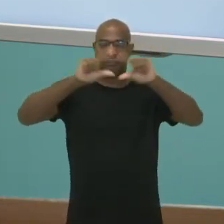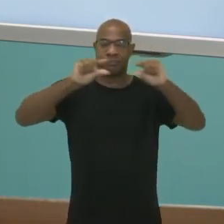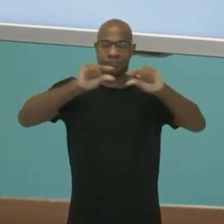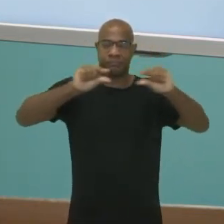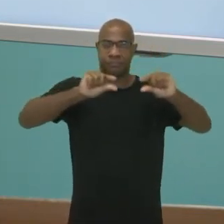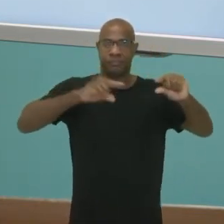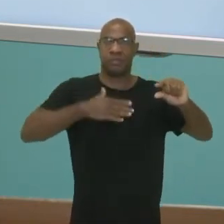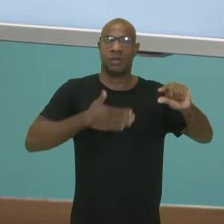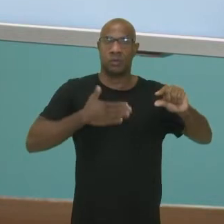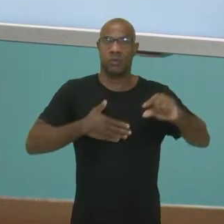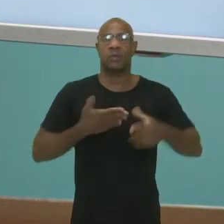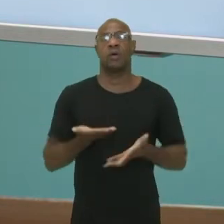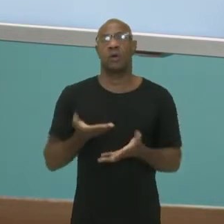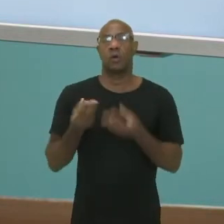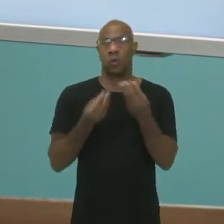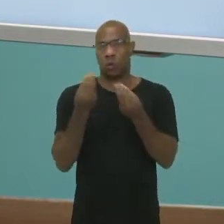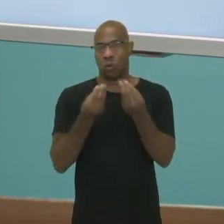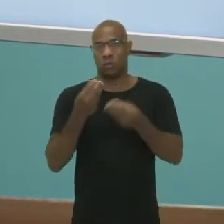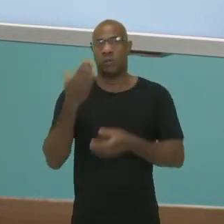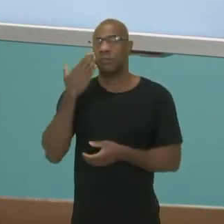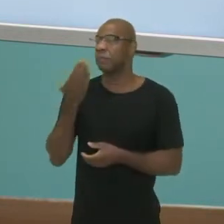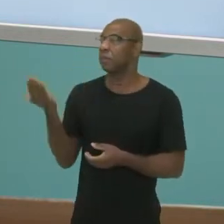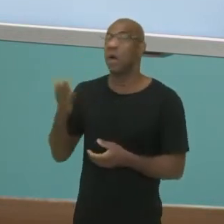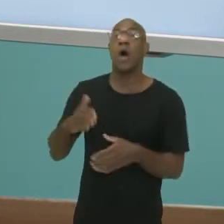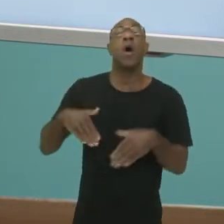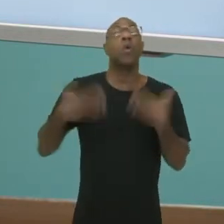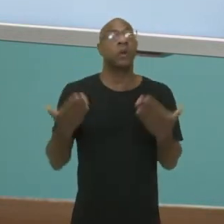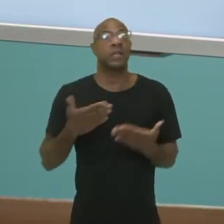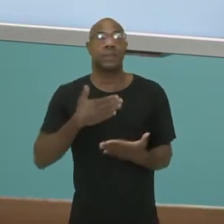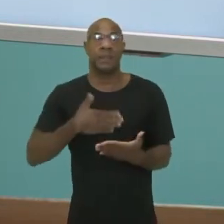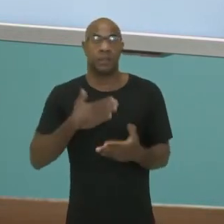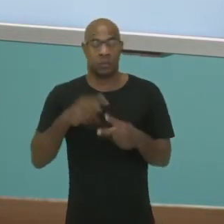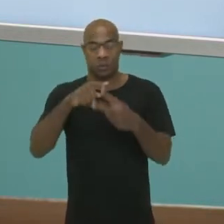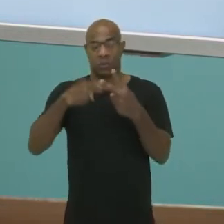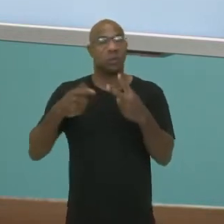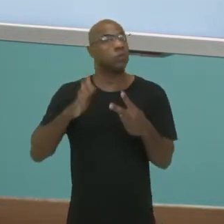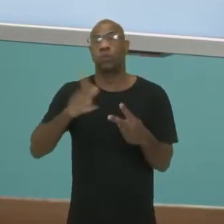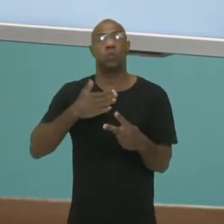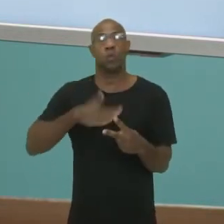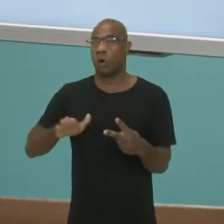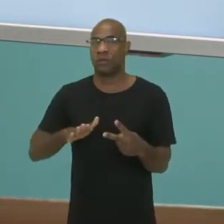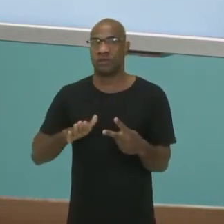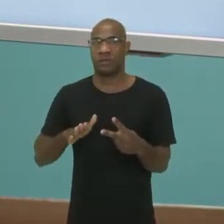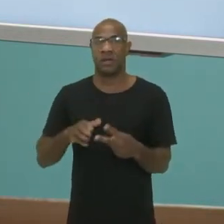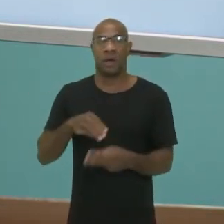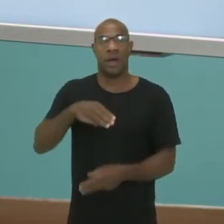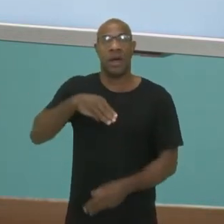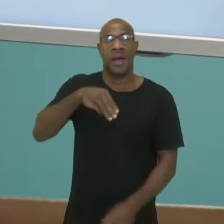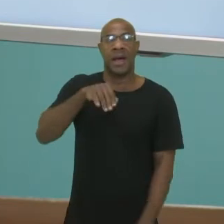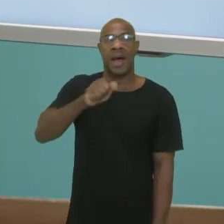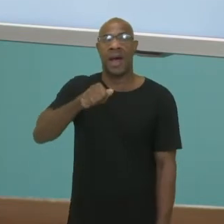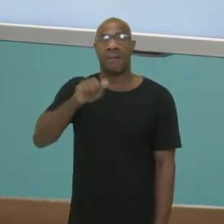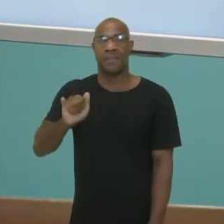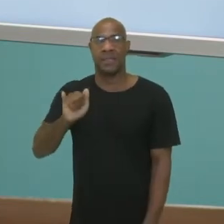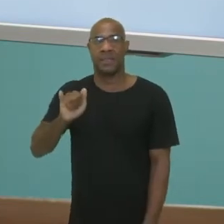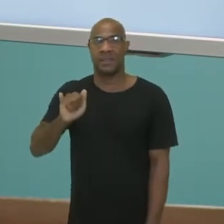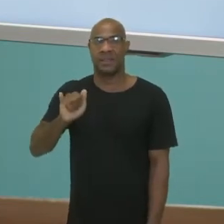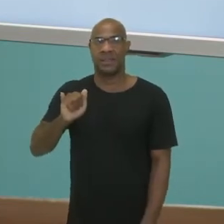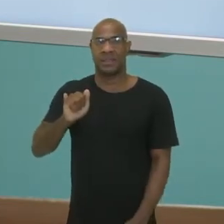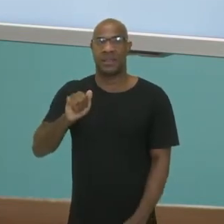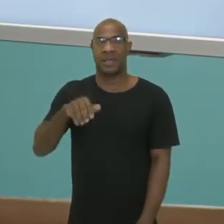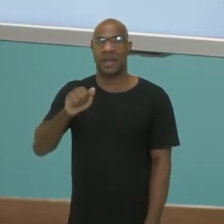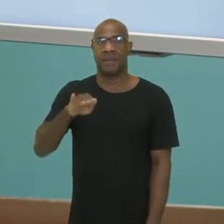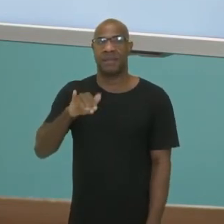mim também, a mim sim. Quando as pessoas, as duas, não gostam, a mim não me gustam, a mim